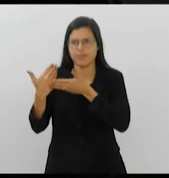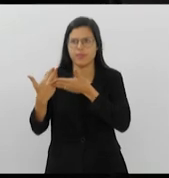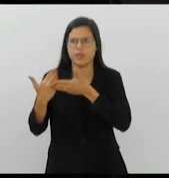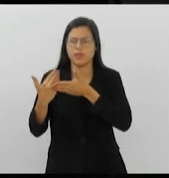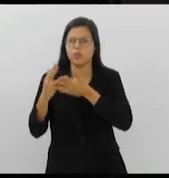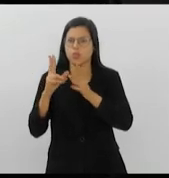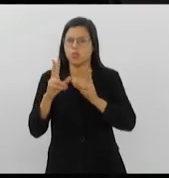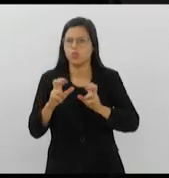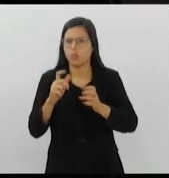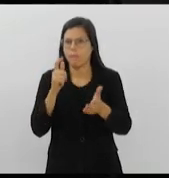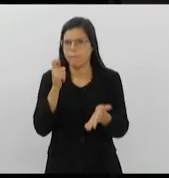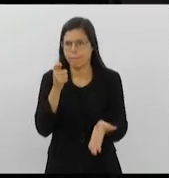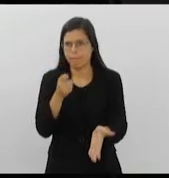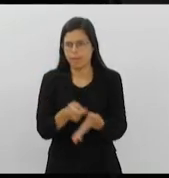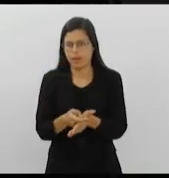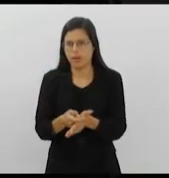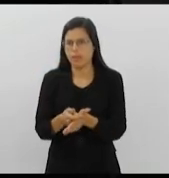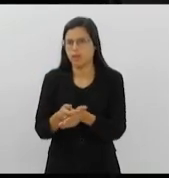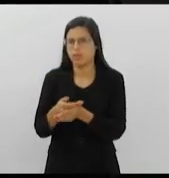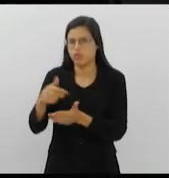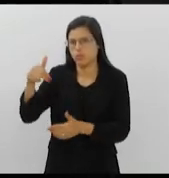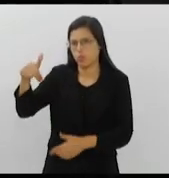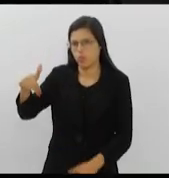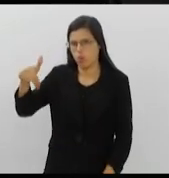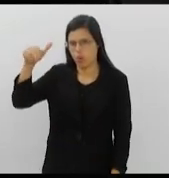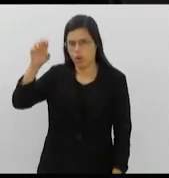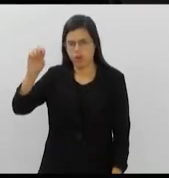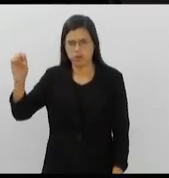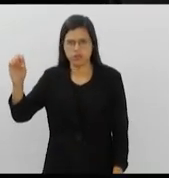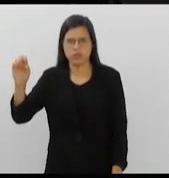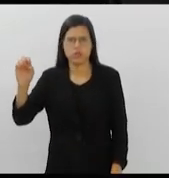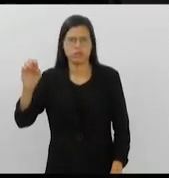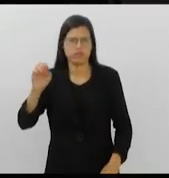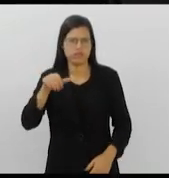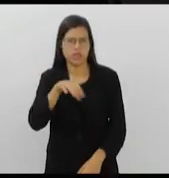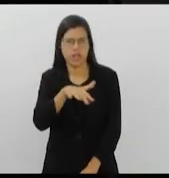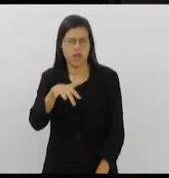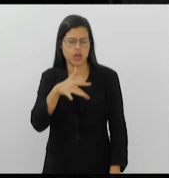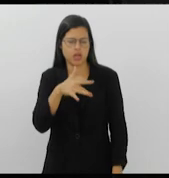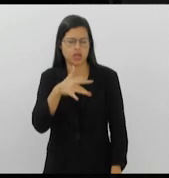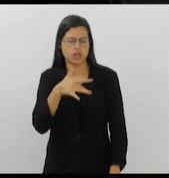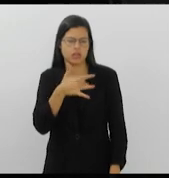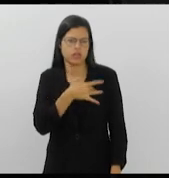pagamento da região noroeste fluminense, sobretudo na saúde.